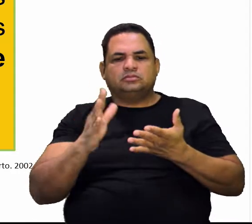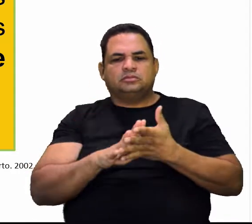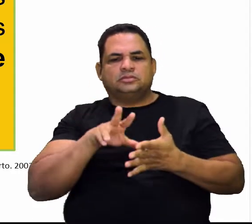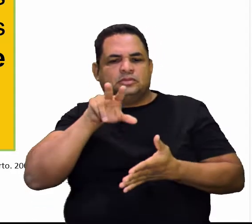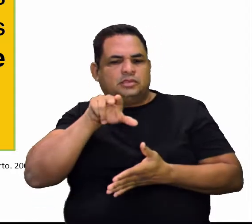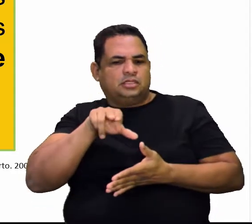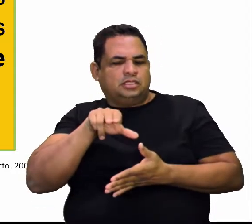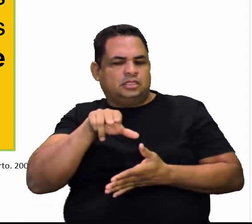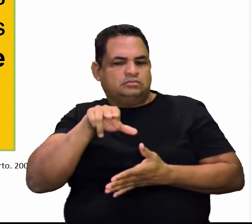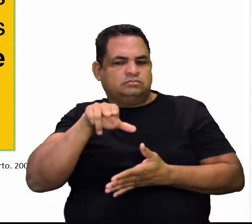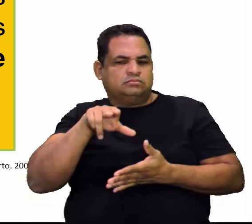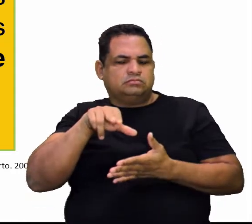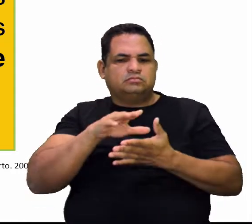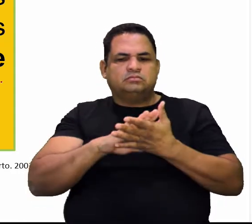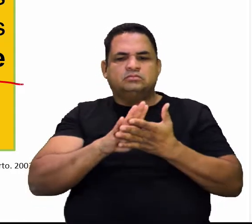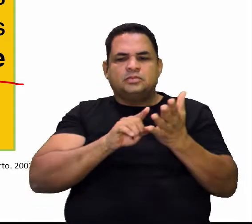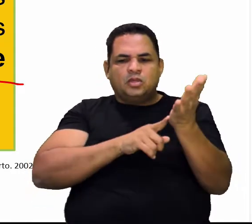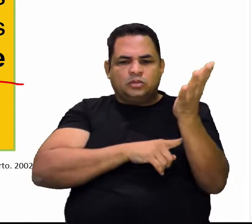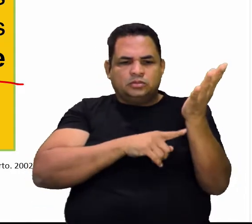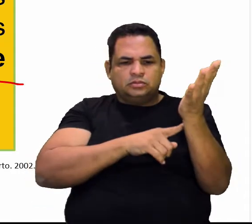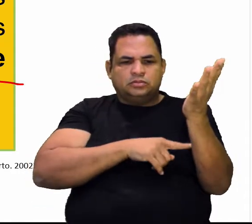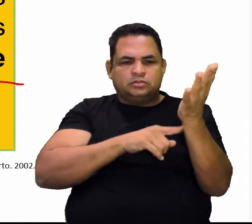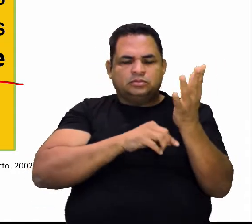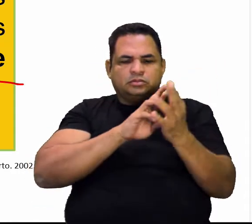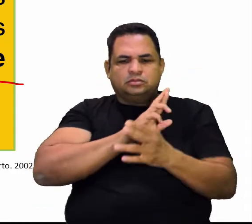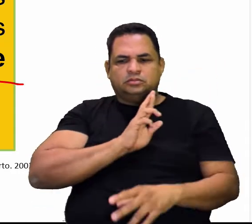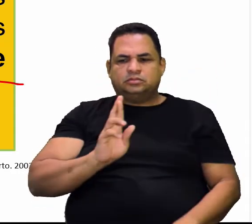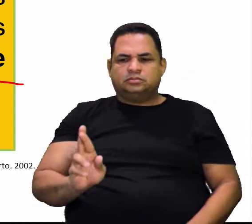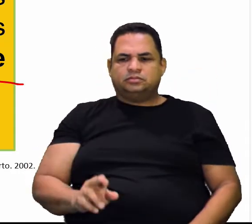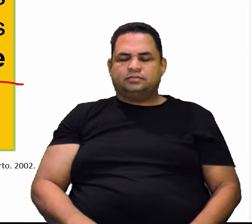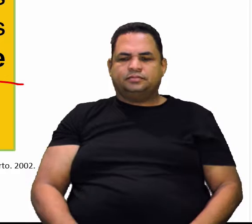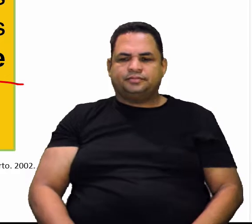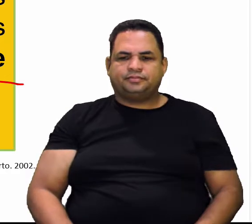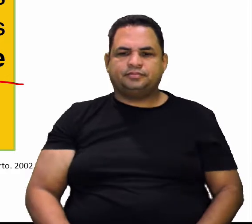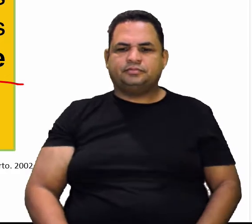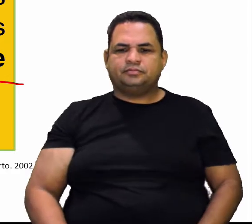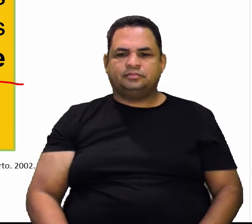identificadas por laços consanguíneos e religiosos.